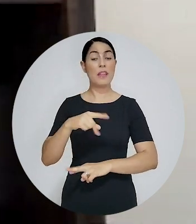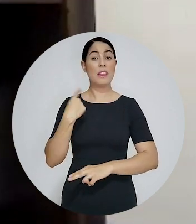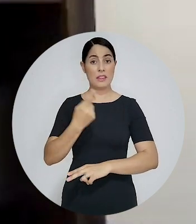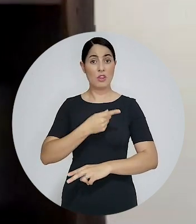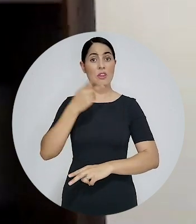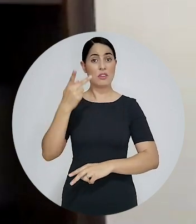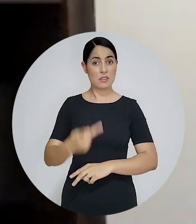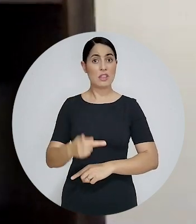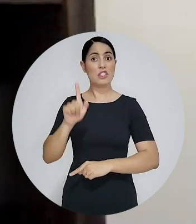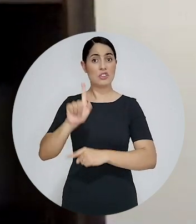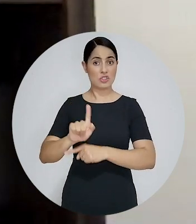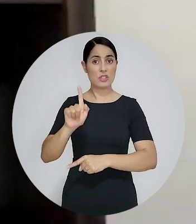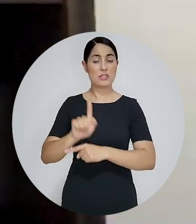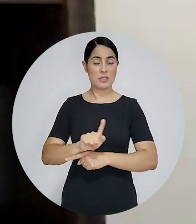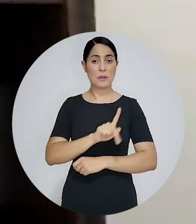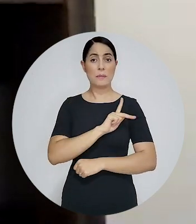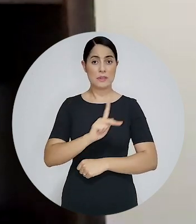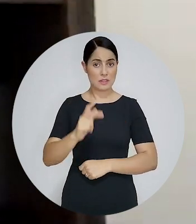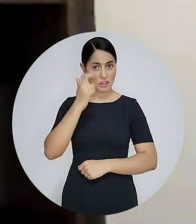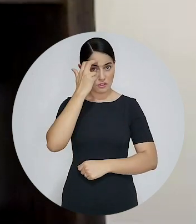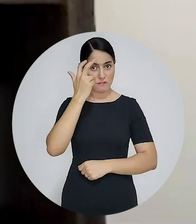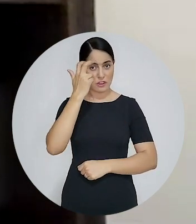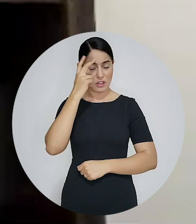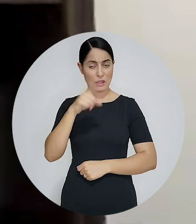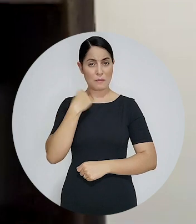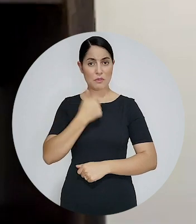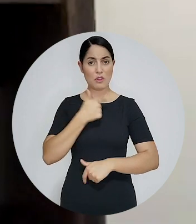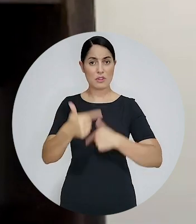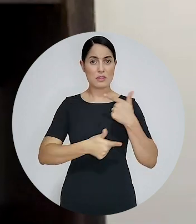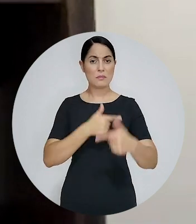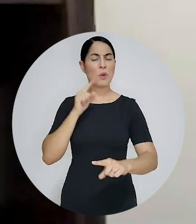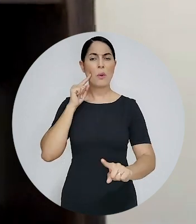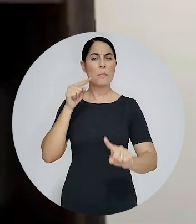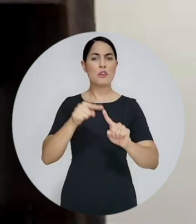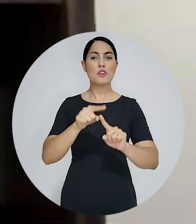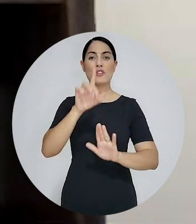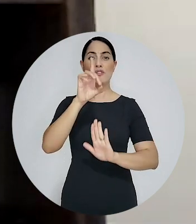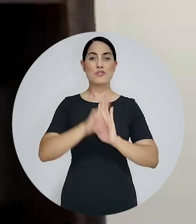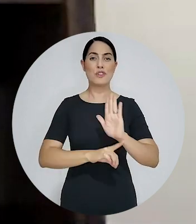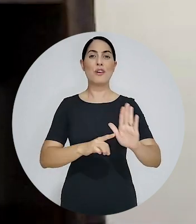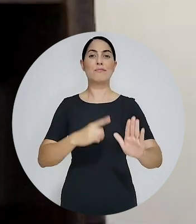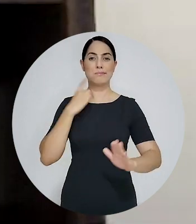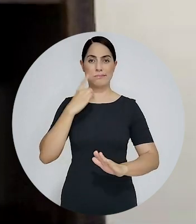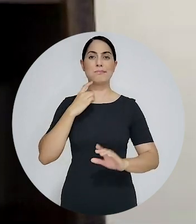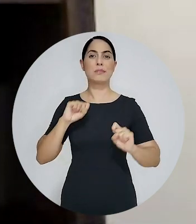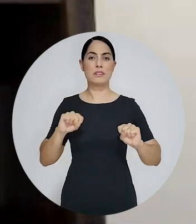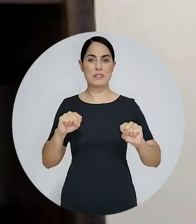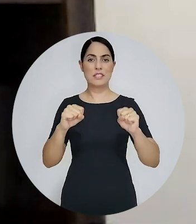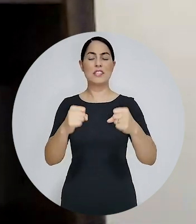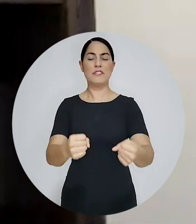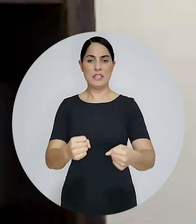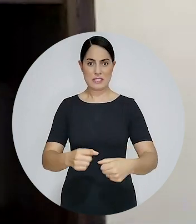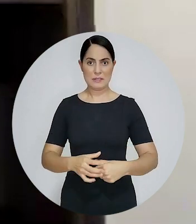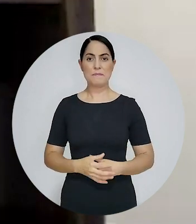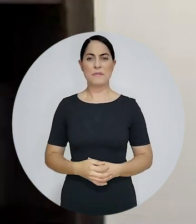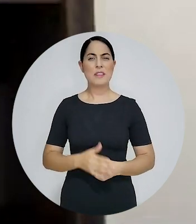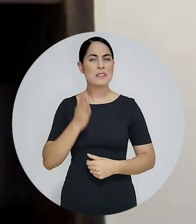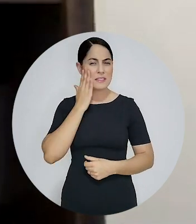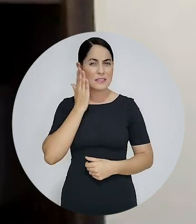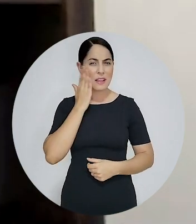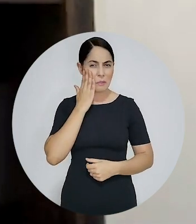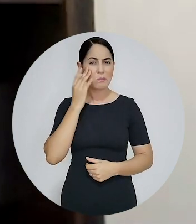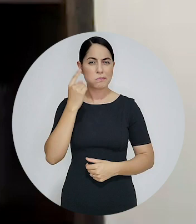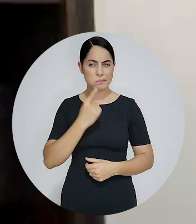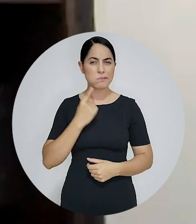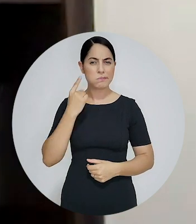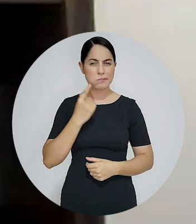que nessa gestão, na gestão de Felipe Santa Cruz, trabalhamos para defender as prerrogativas da advocacia,